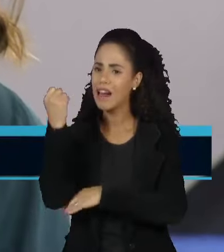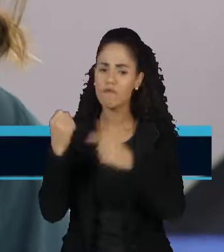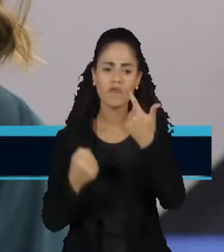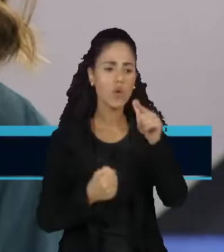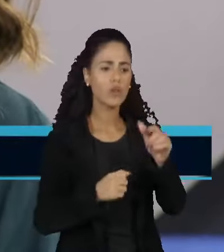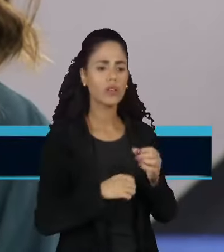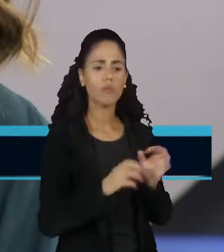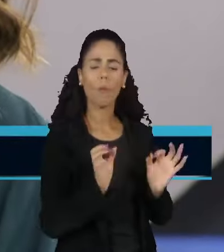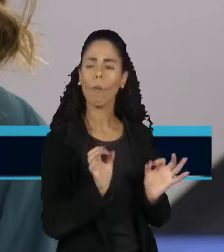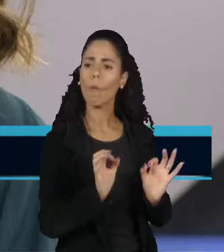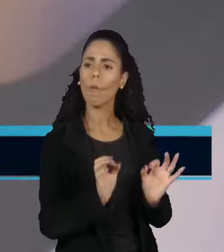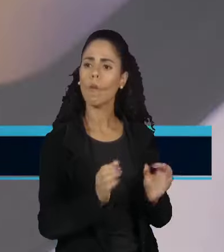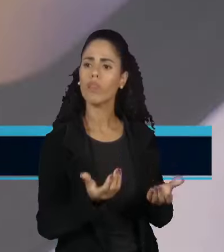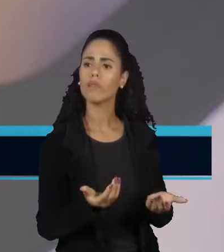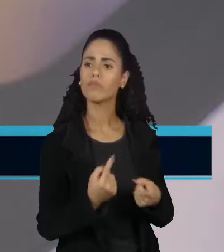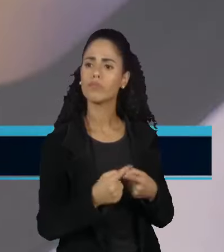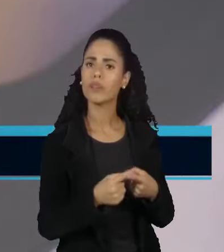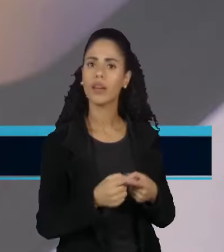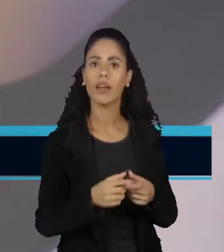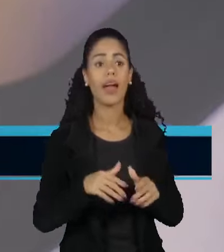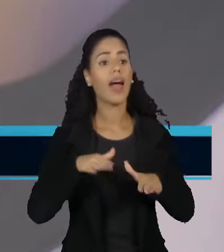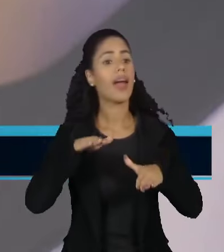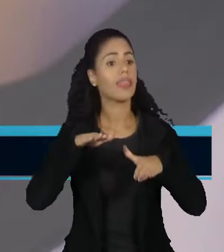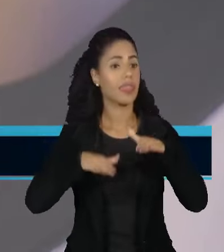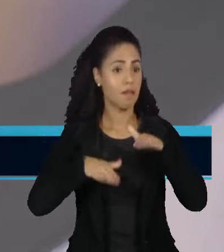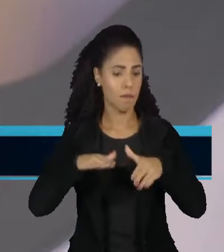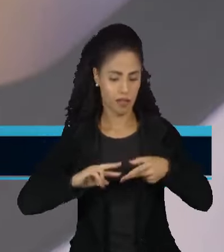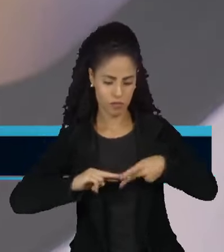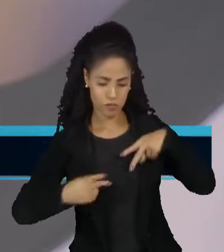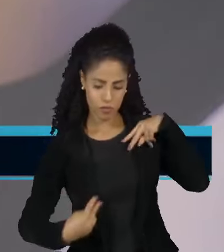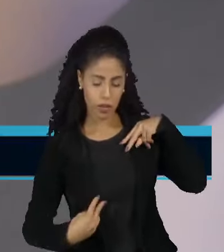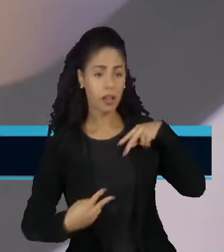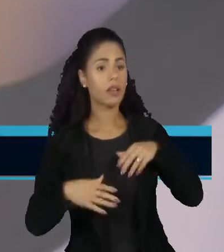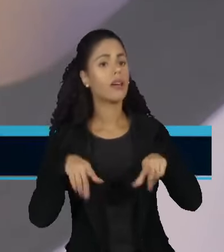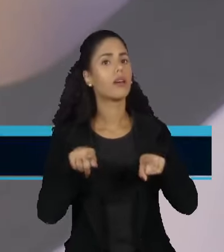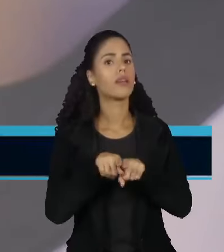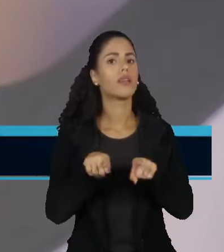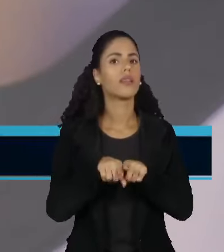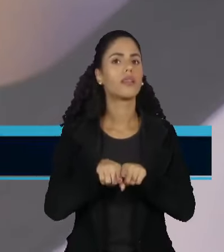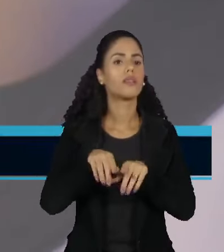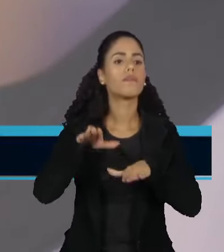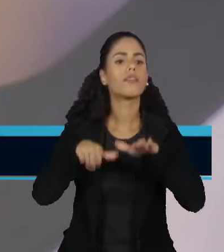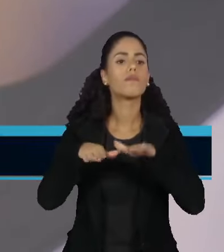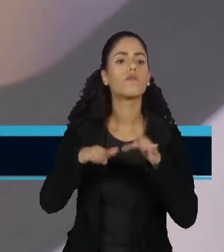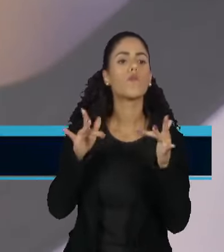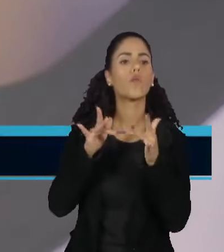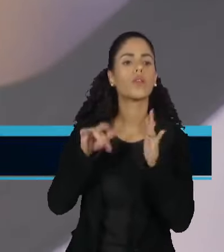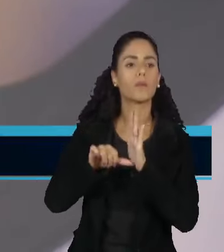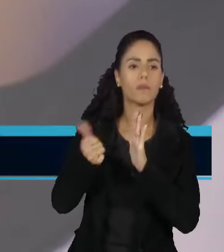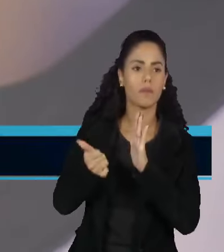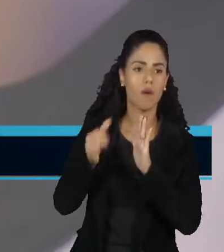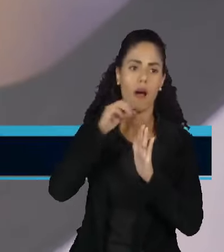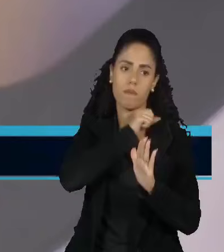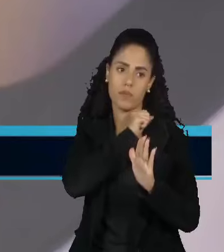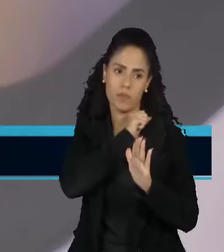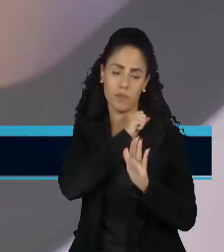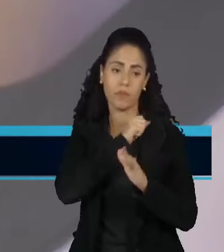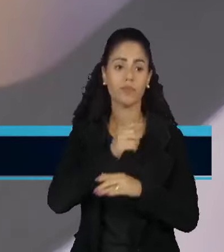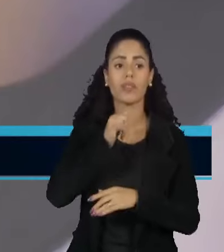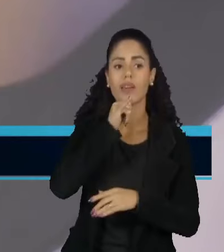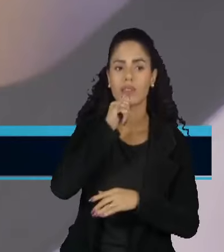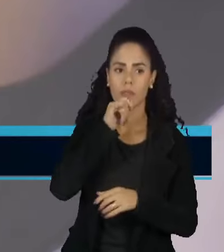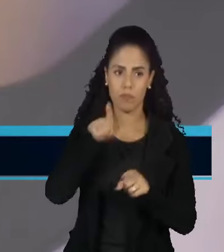não, doutor Saldiva? Bom, isso depende dos genes e também depende de você ter tido um contato prévio. Na realidade, quando você tem a